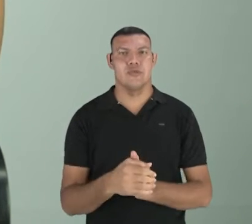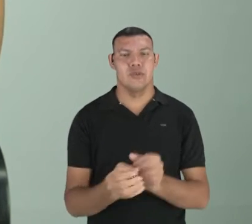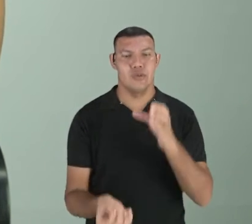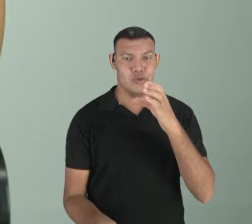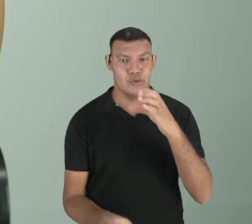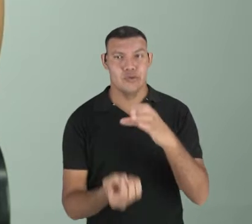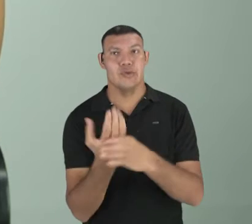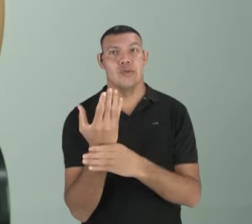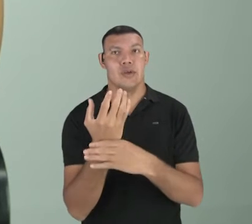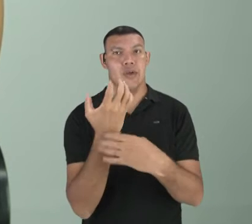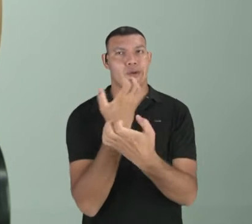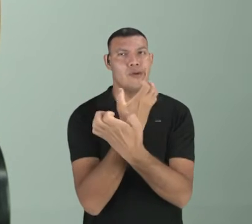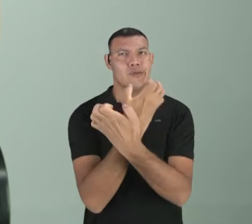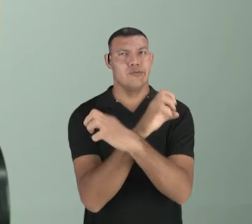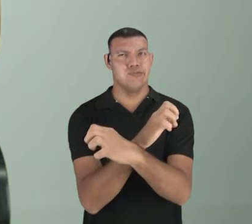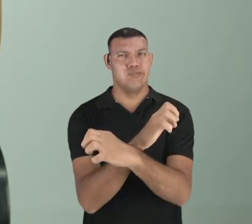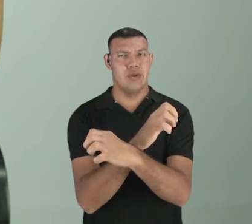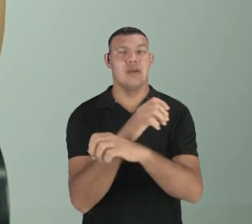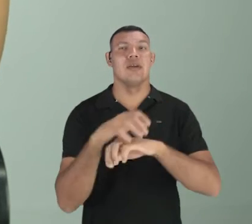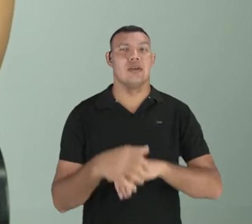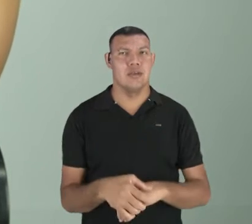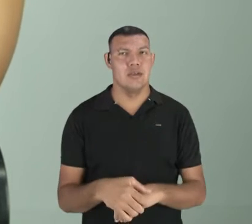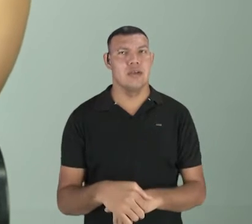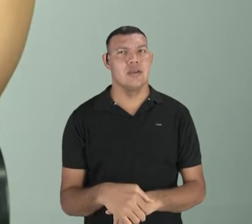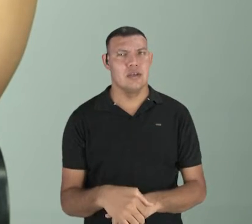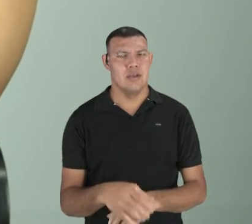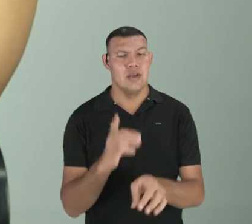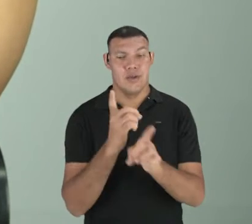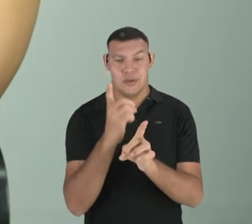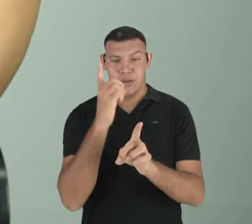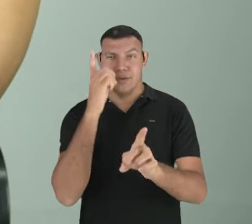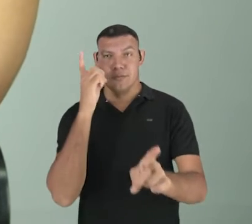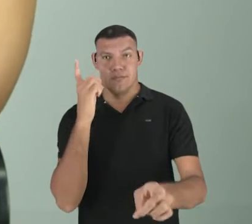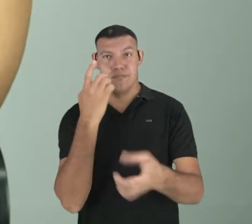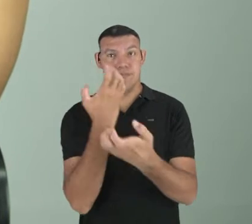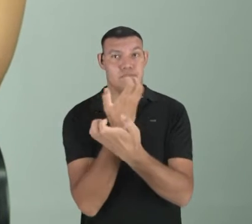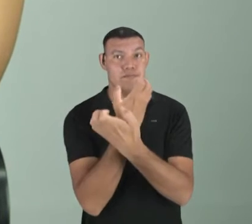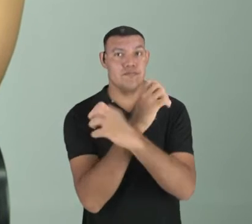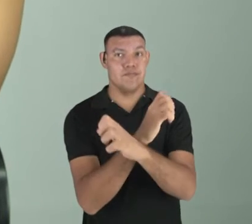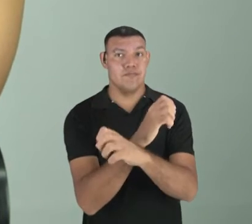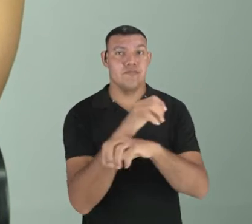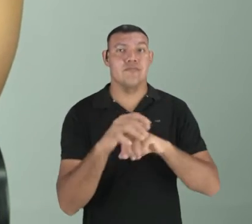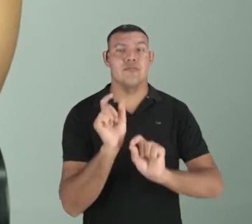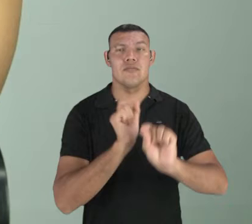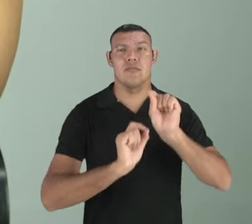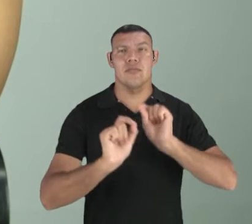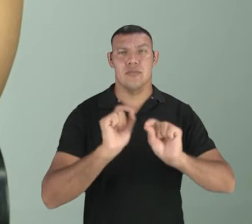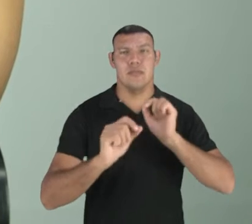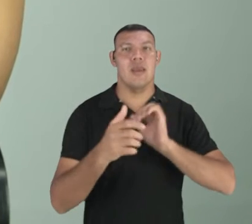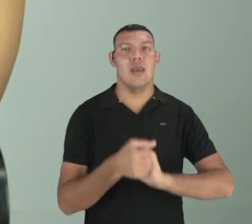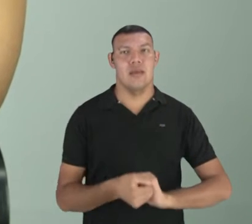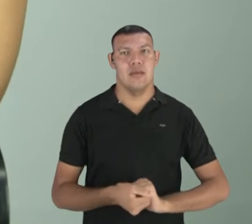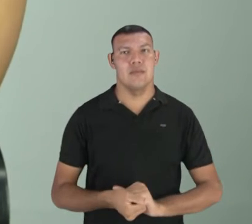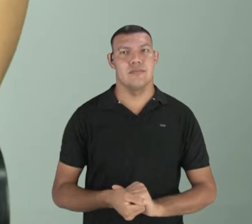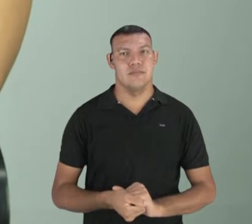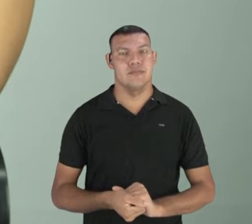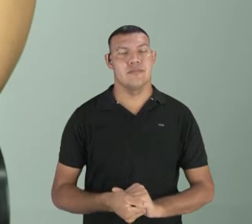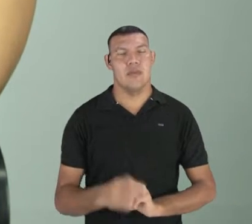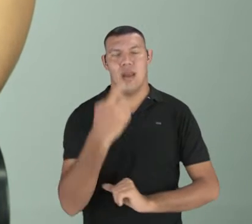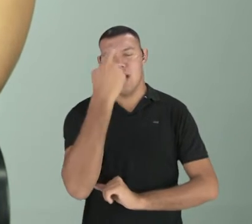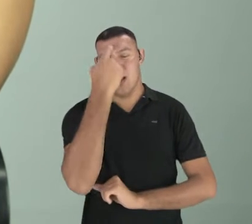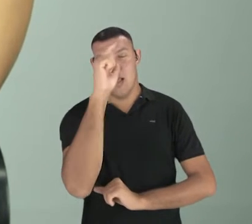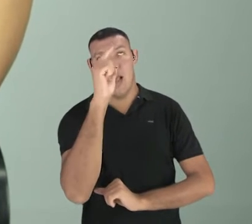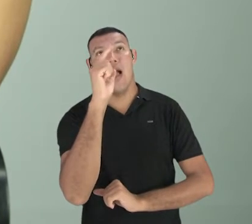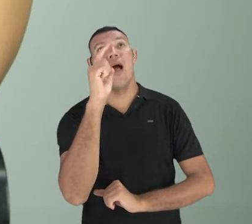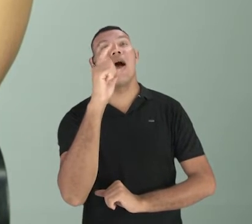Quando surgiu os fósseis, quando começou-se a descobrir os fósseis, começou, então, a